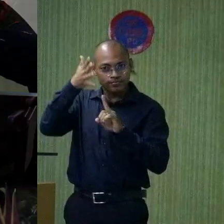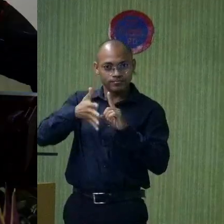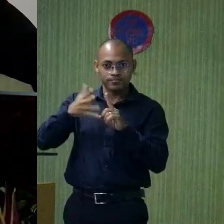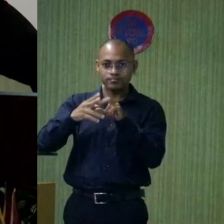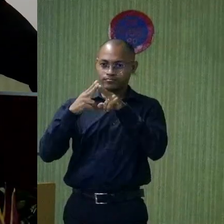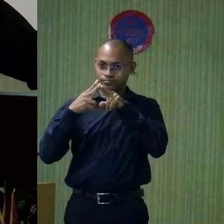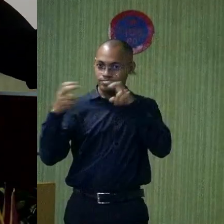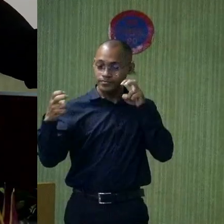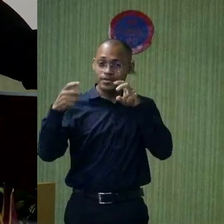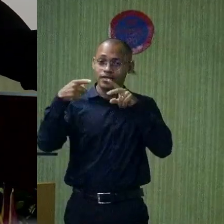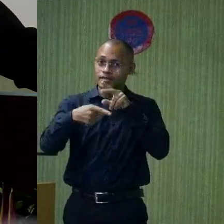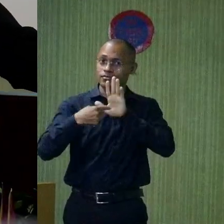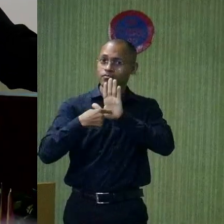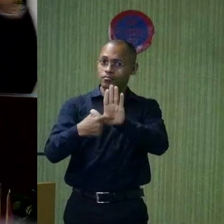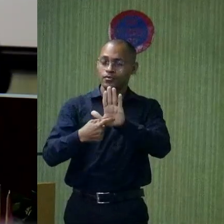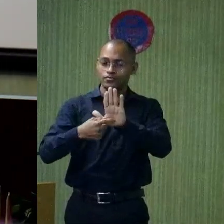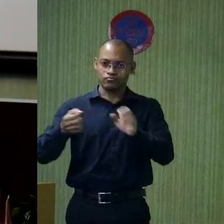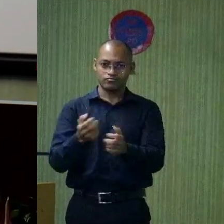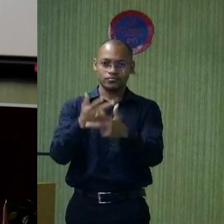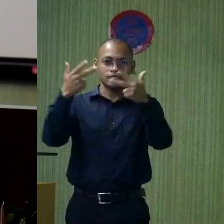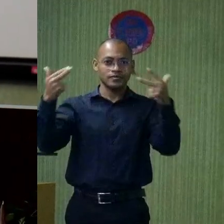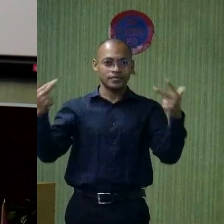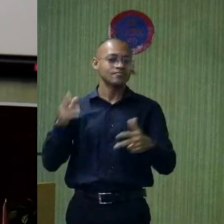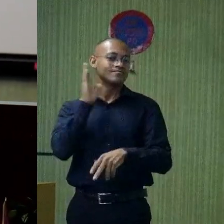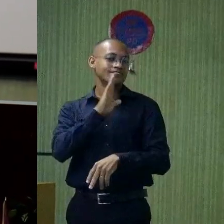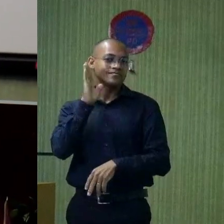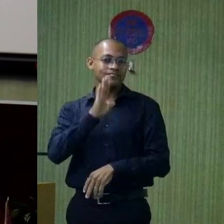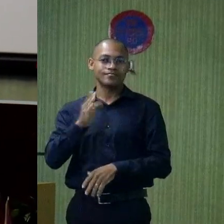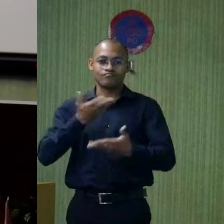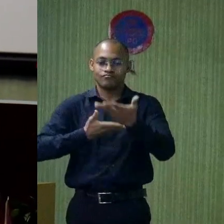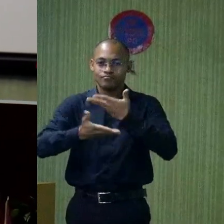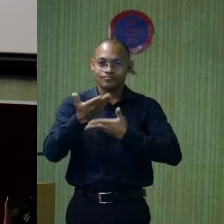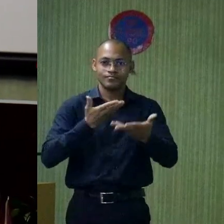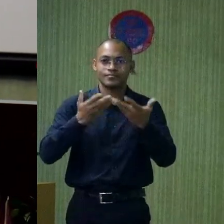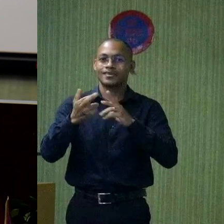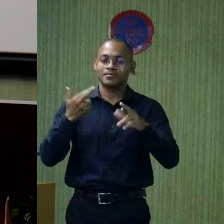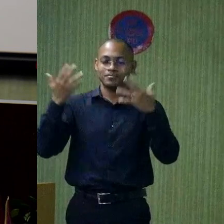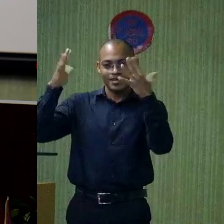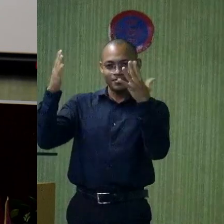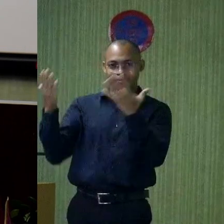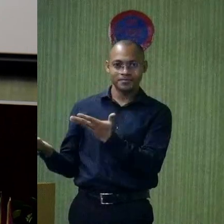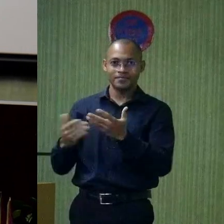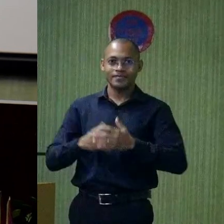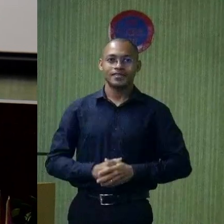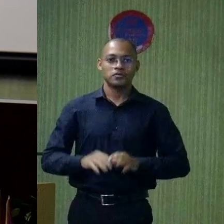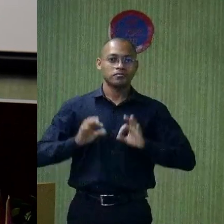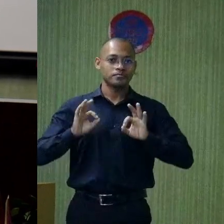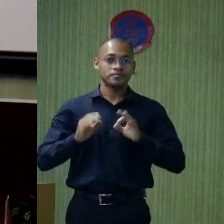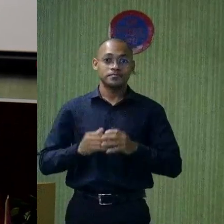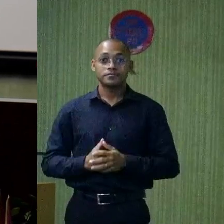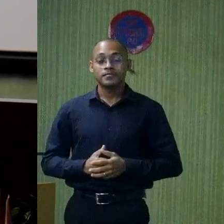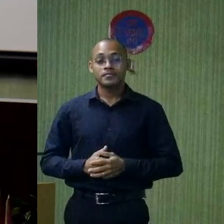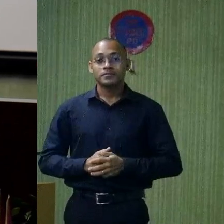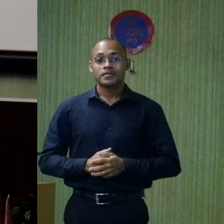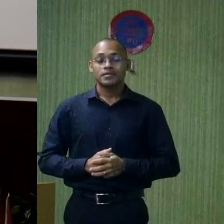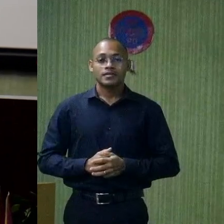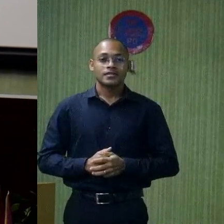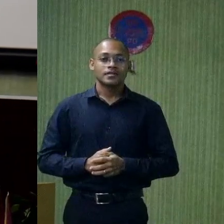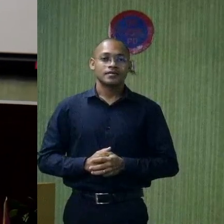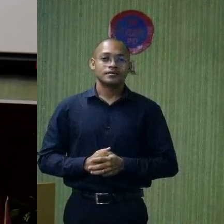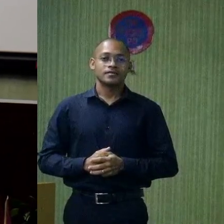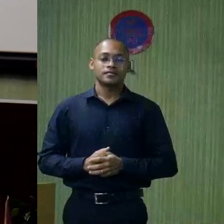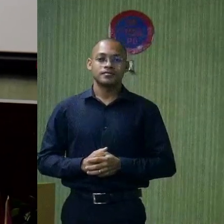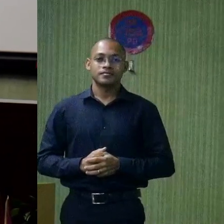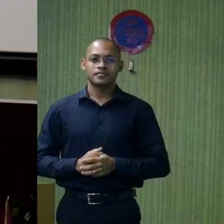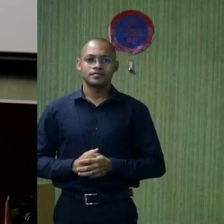né trouxe aí essa inovação muito legal da interatividade Parabéns foi excelente eh tem